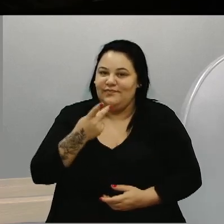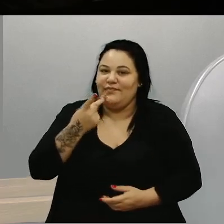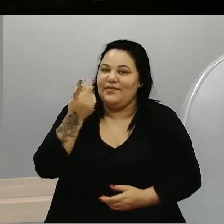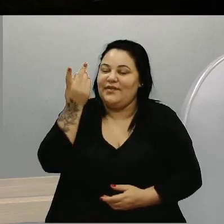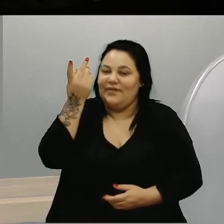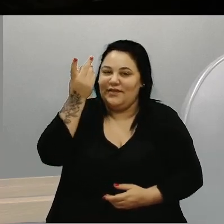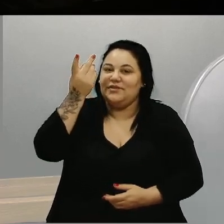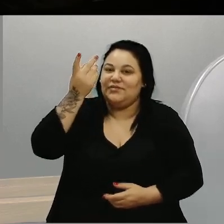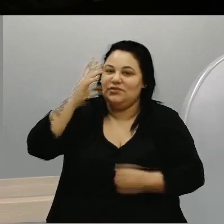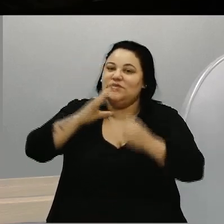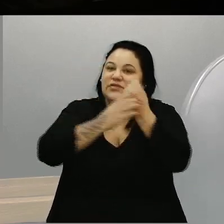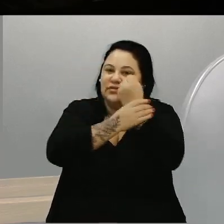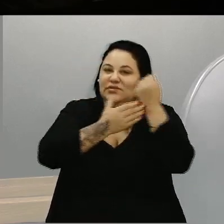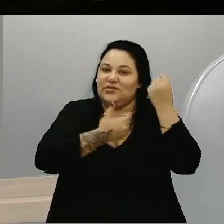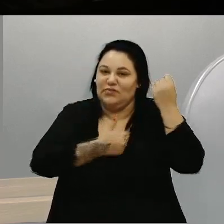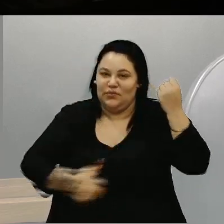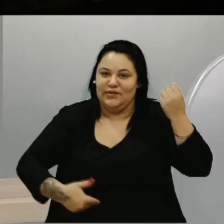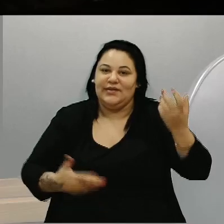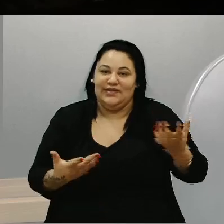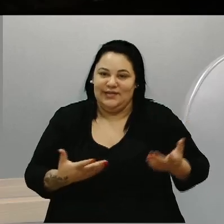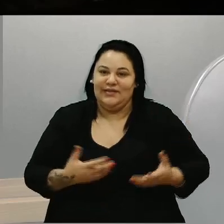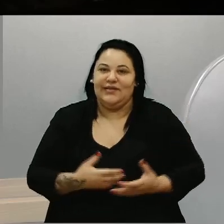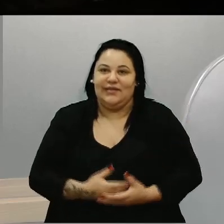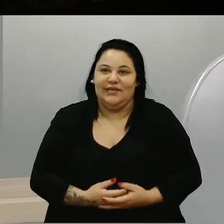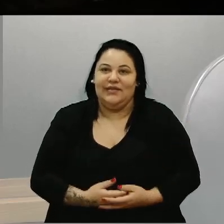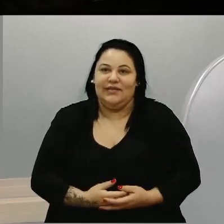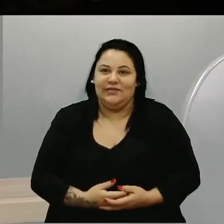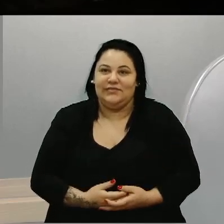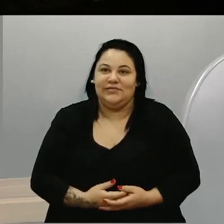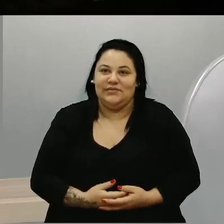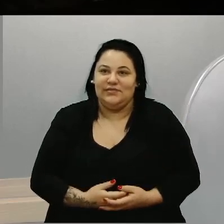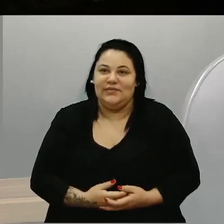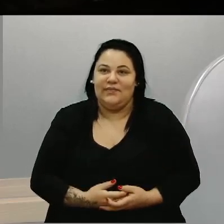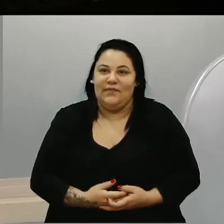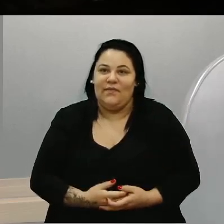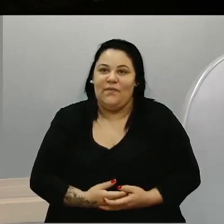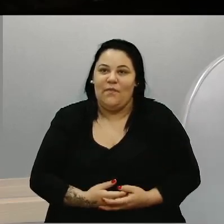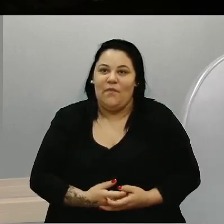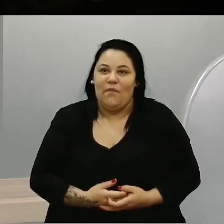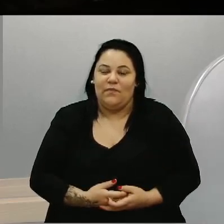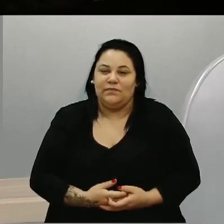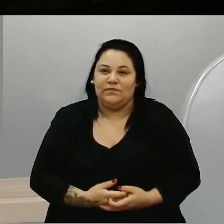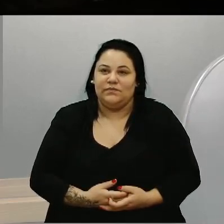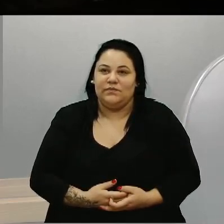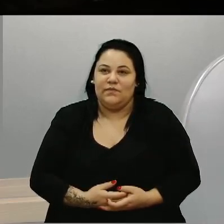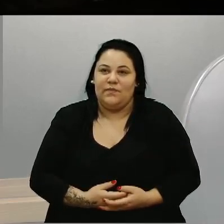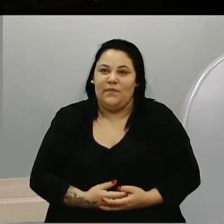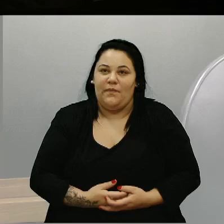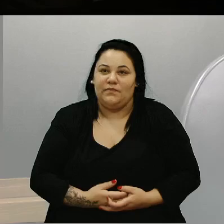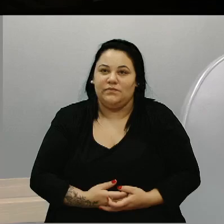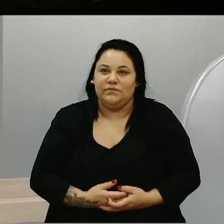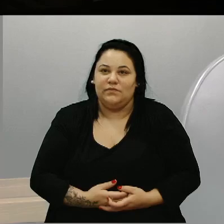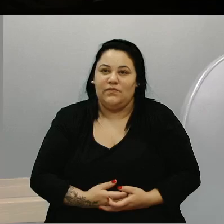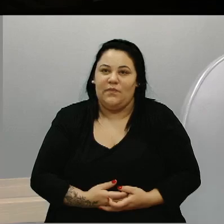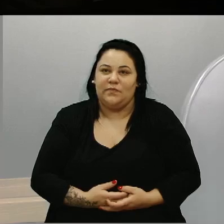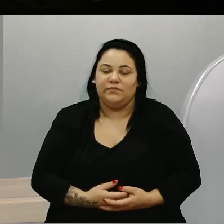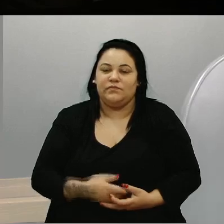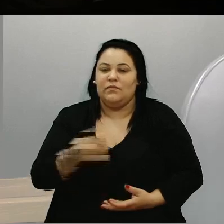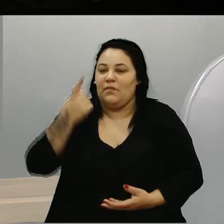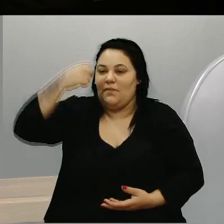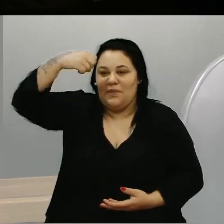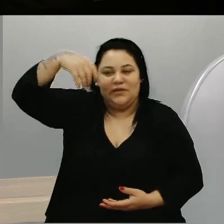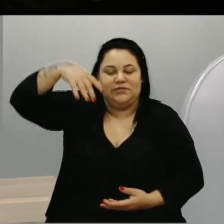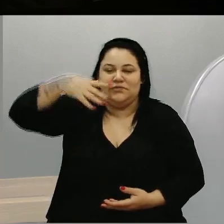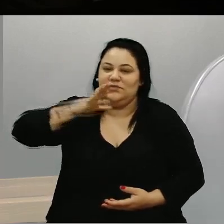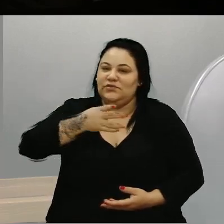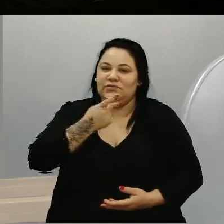pública. Porque aí é isso, né? Uma lâmpada, eu já falei isso mais de uma vez